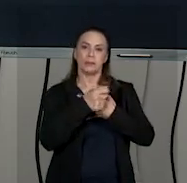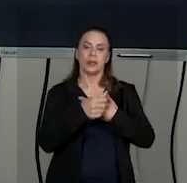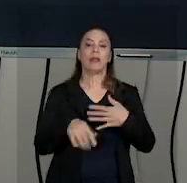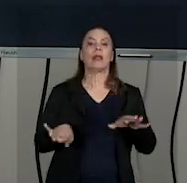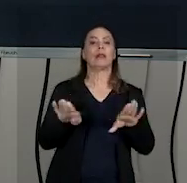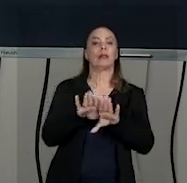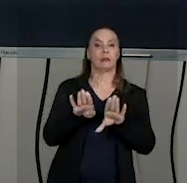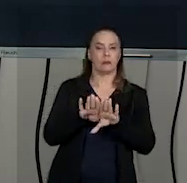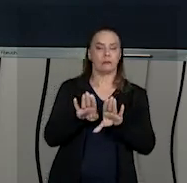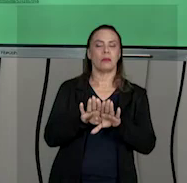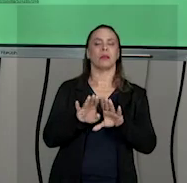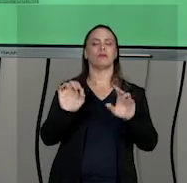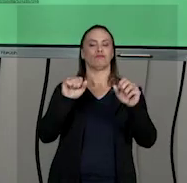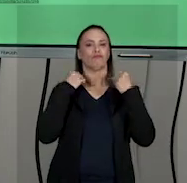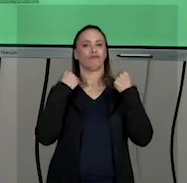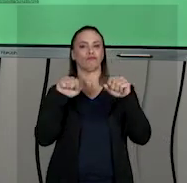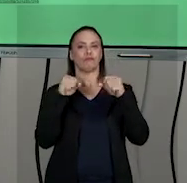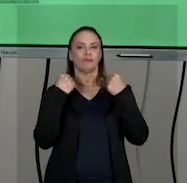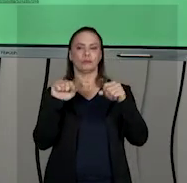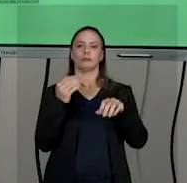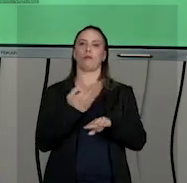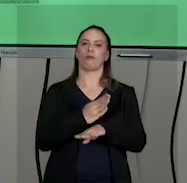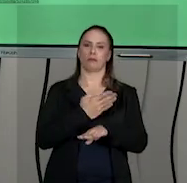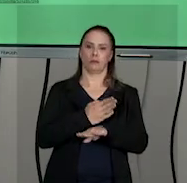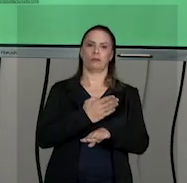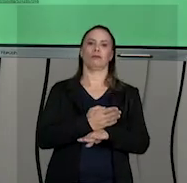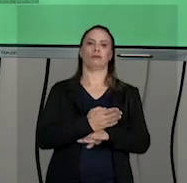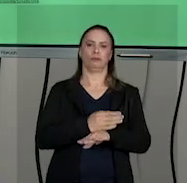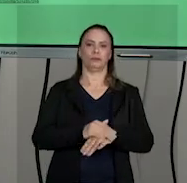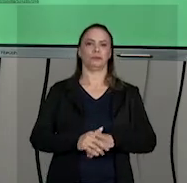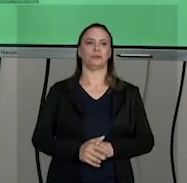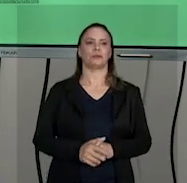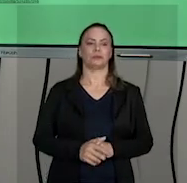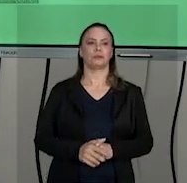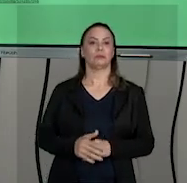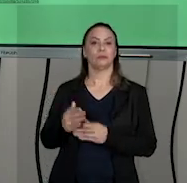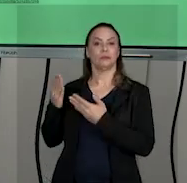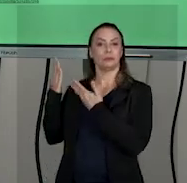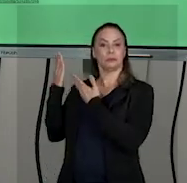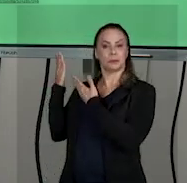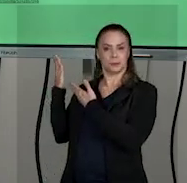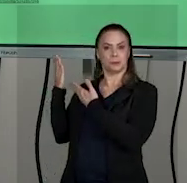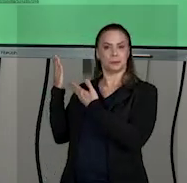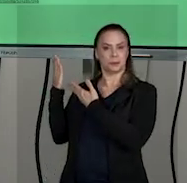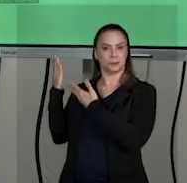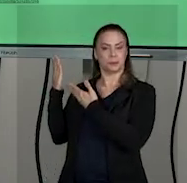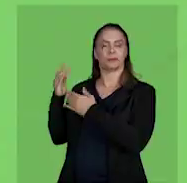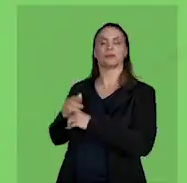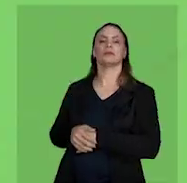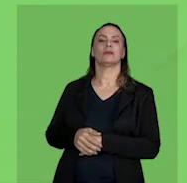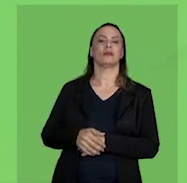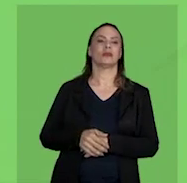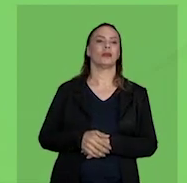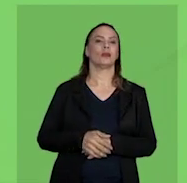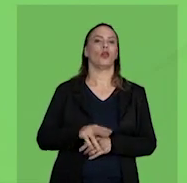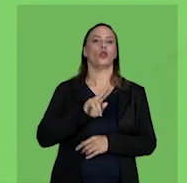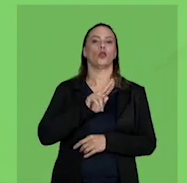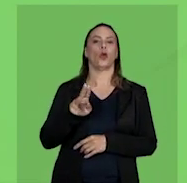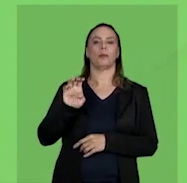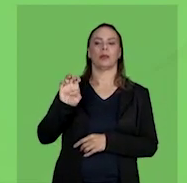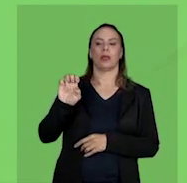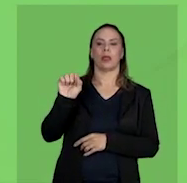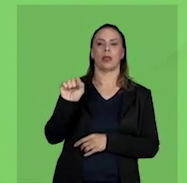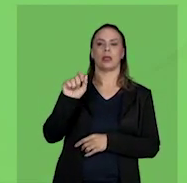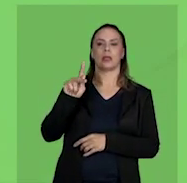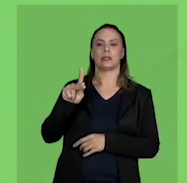atividade física, ok? Então, aqui a gente tem um equipamento que é chamado espirômetro,